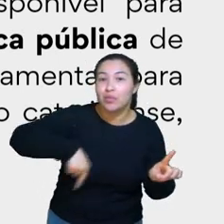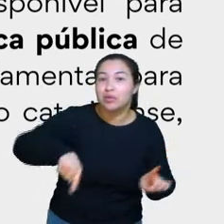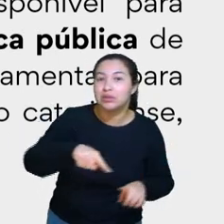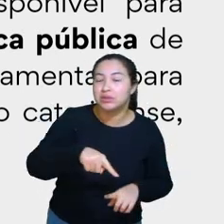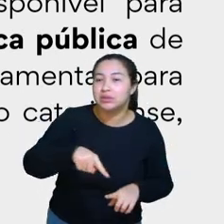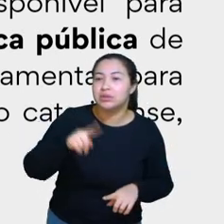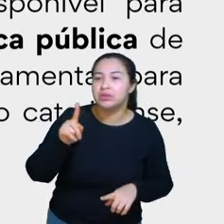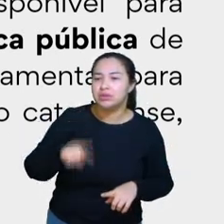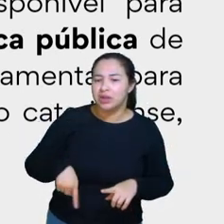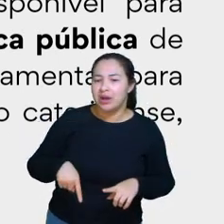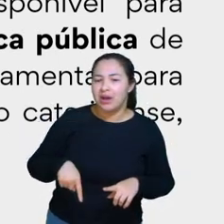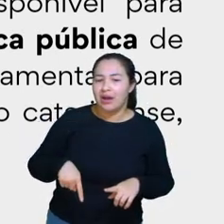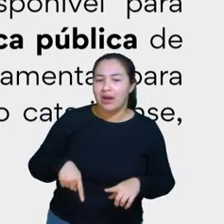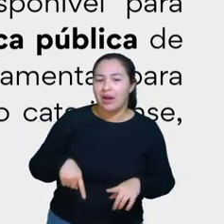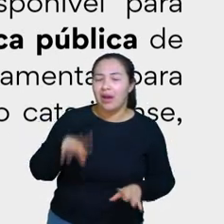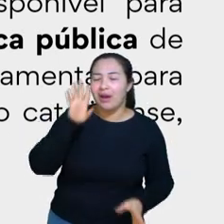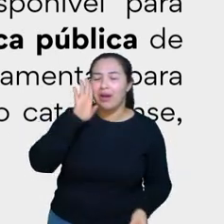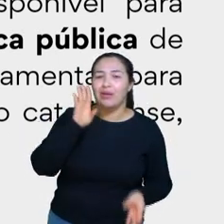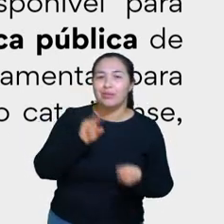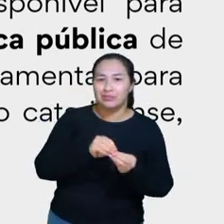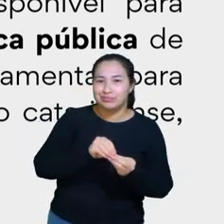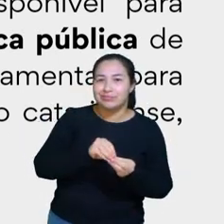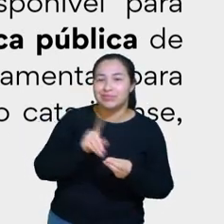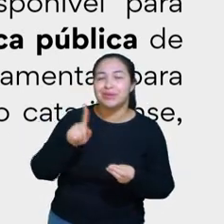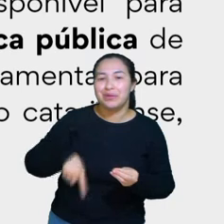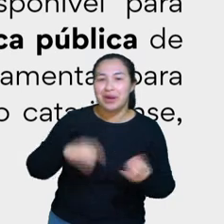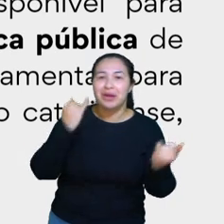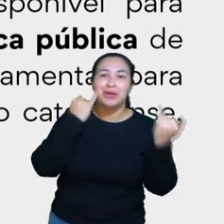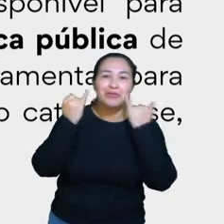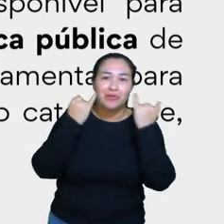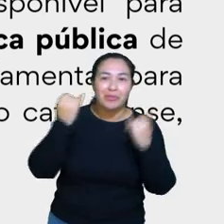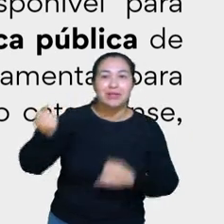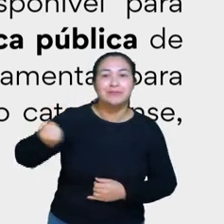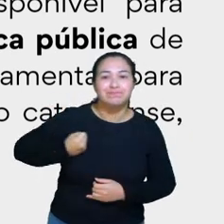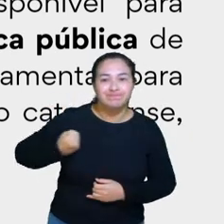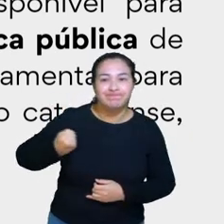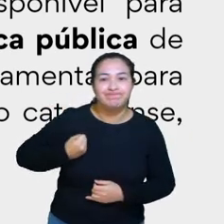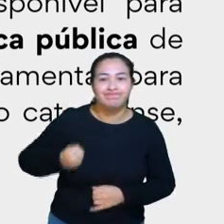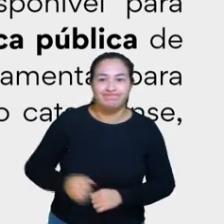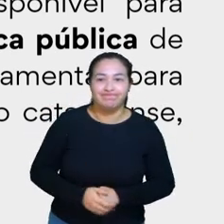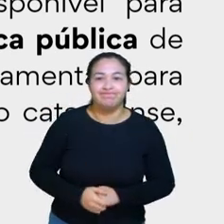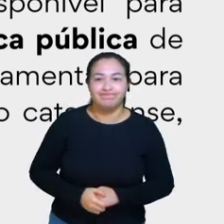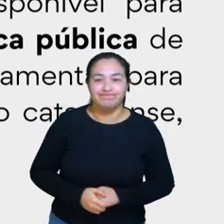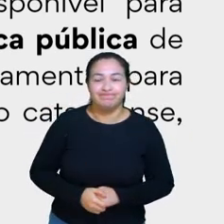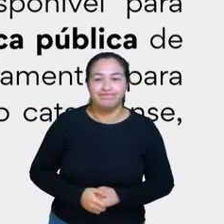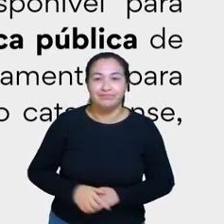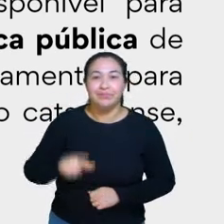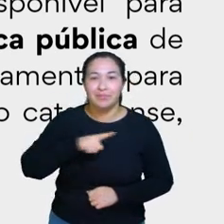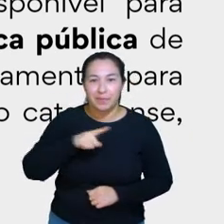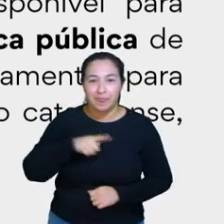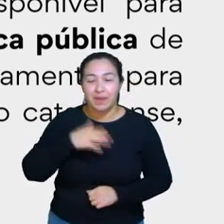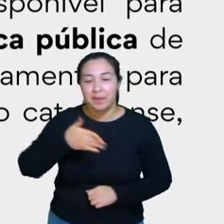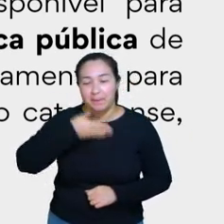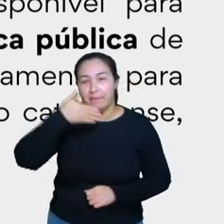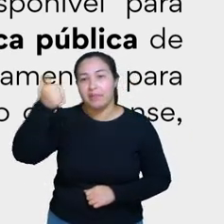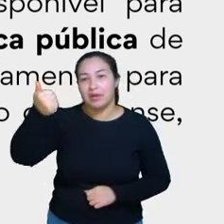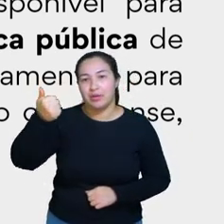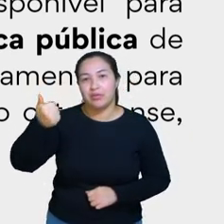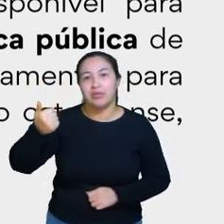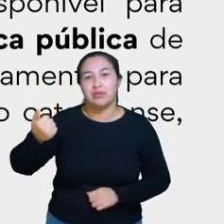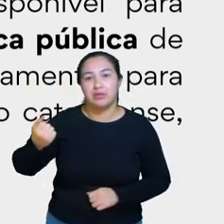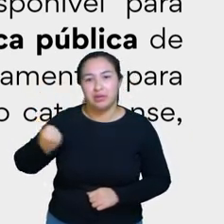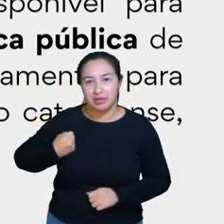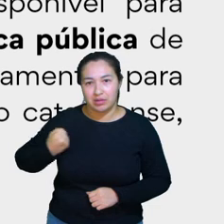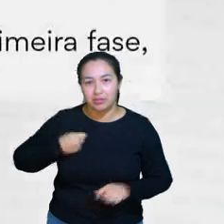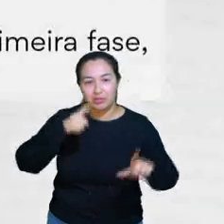pelos indicadores então nós temos que obter como objetivo a melhoria dos indicadores não podemos eh